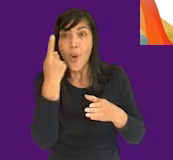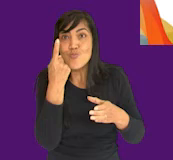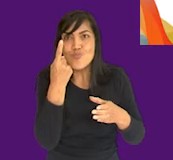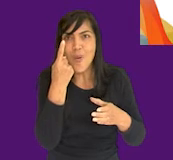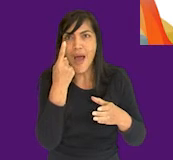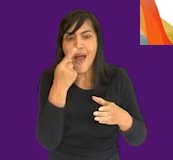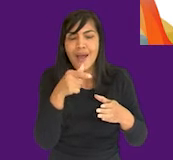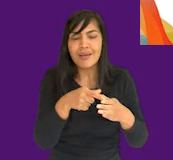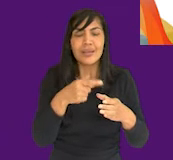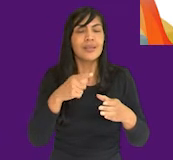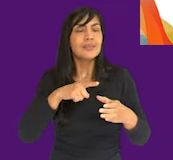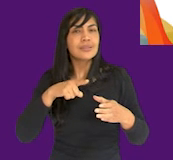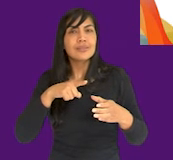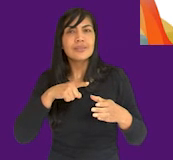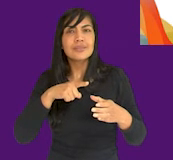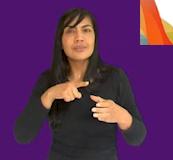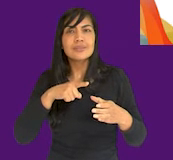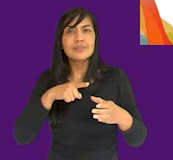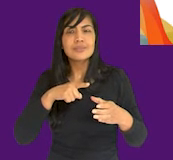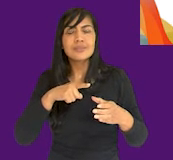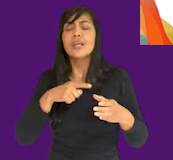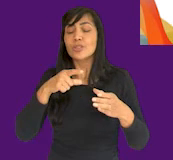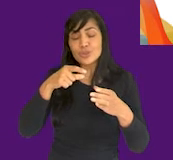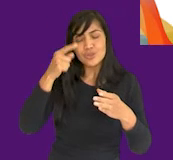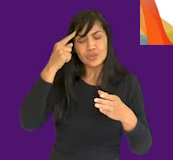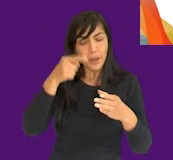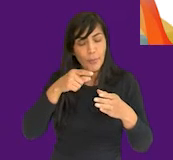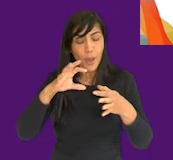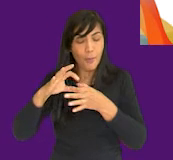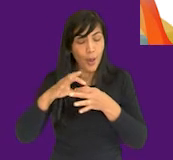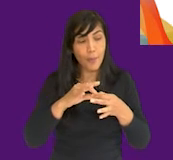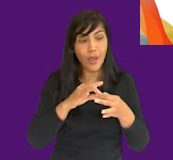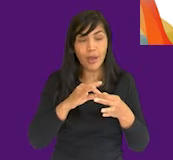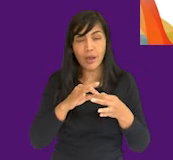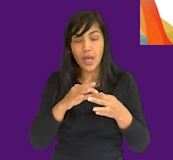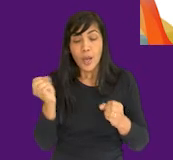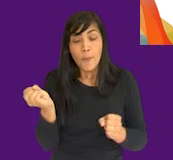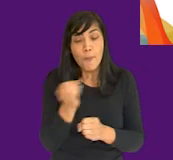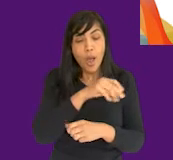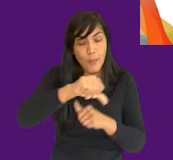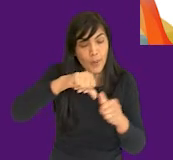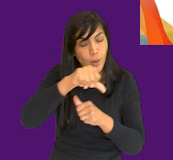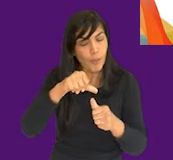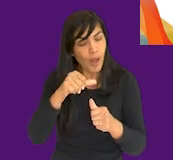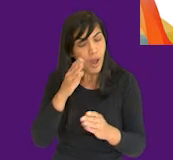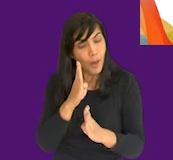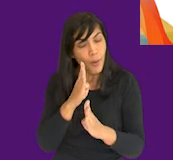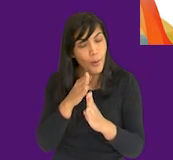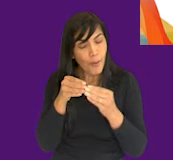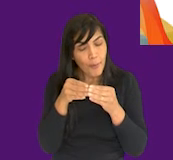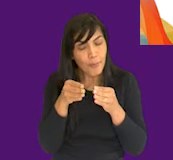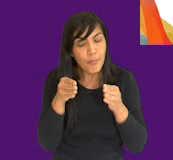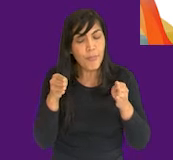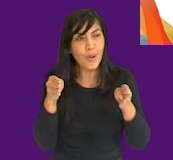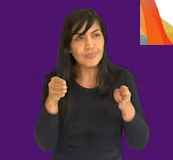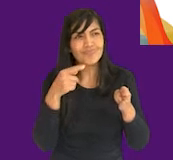apenas e temos esse conceito de Open innovation e toda vez que essa